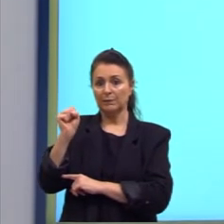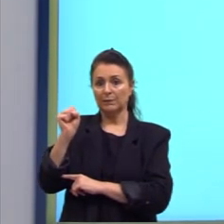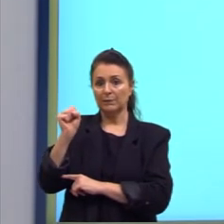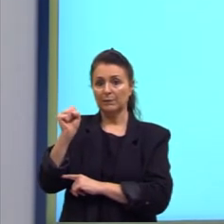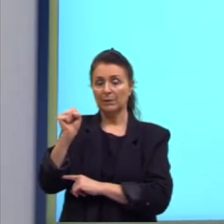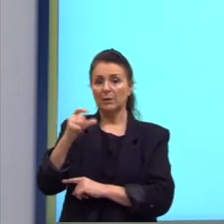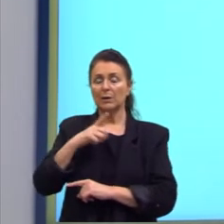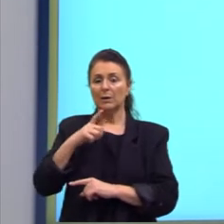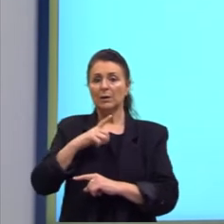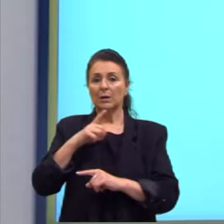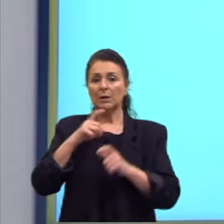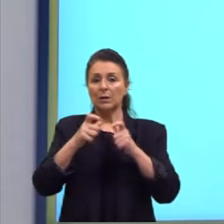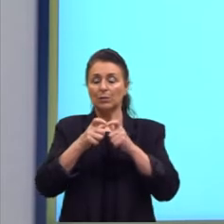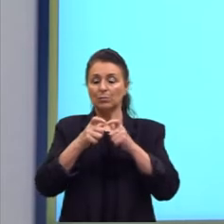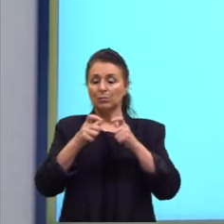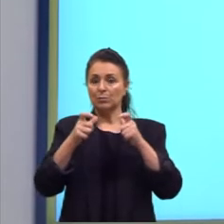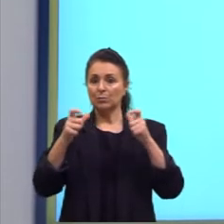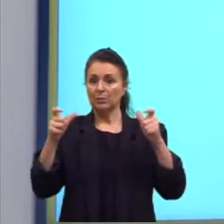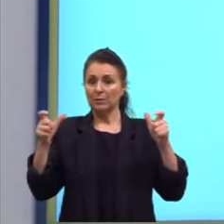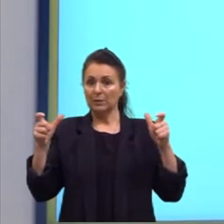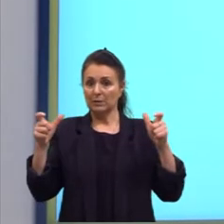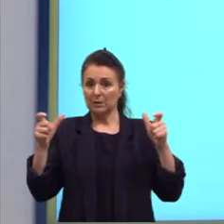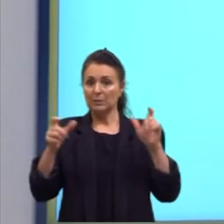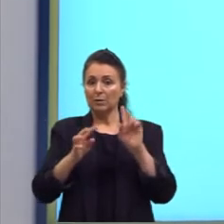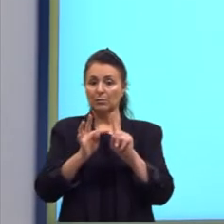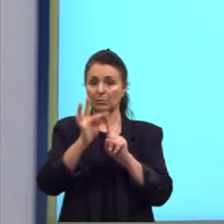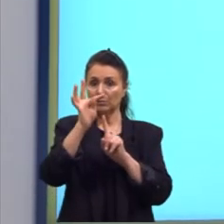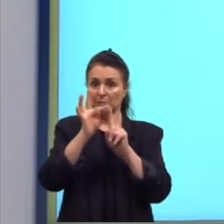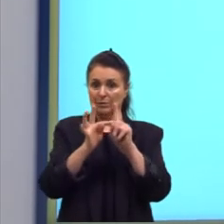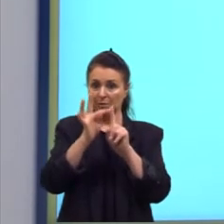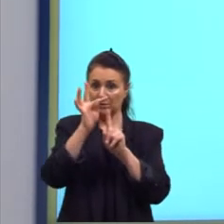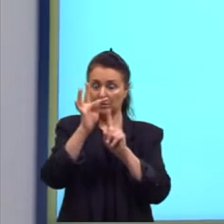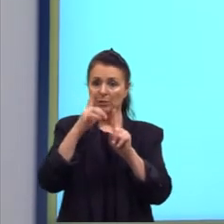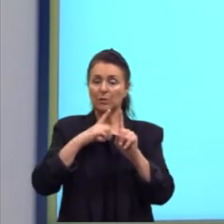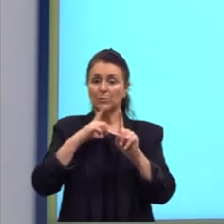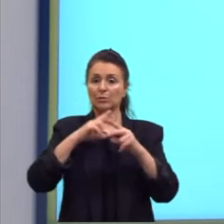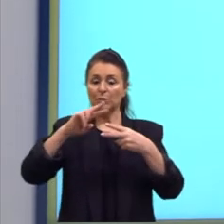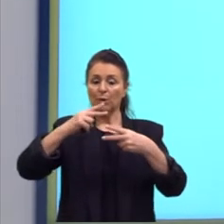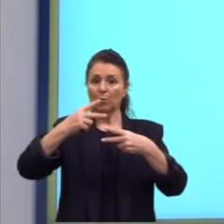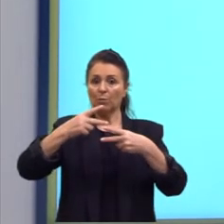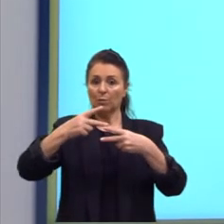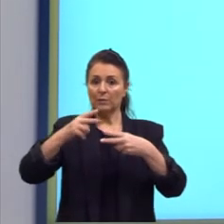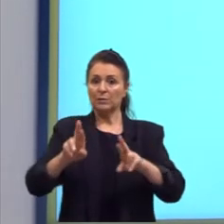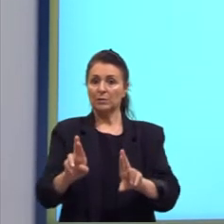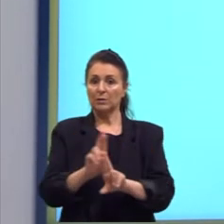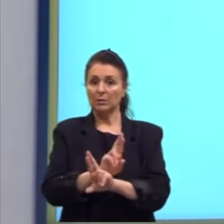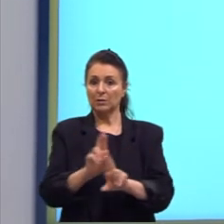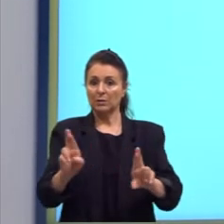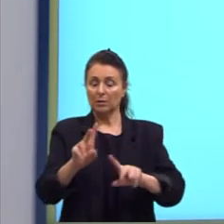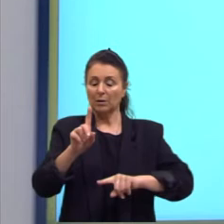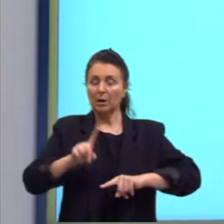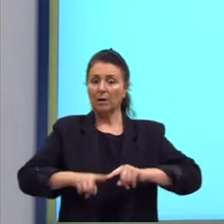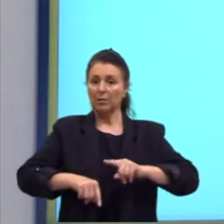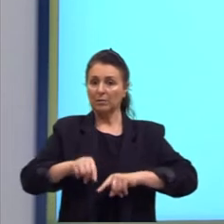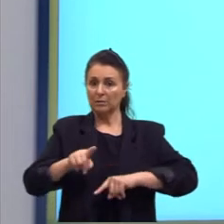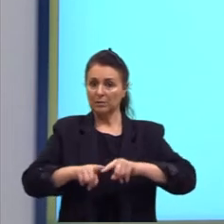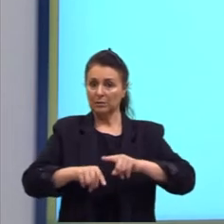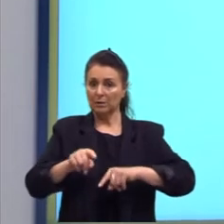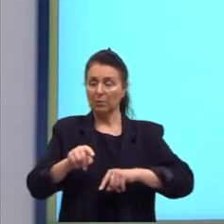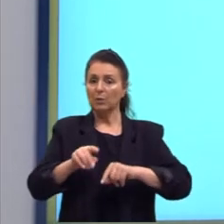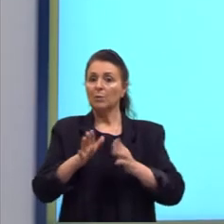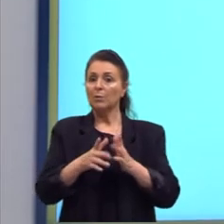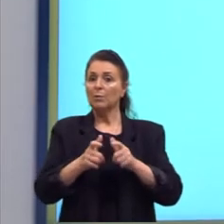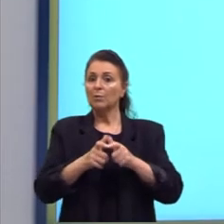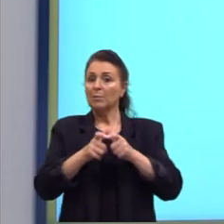a gente falou em dilatação térmica a gente também tinha aquele coeficiente né que era relacionado a um material e